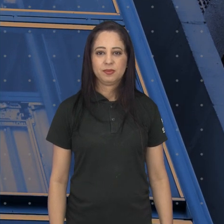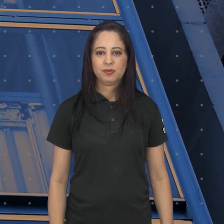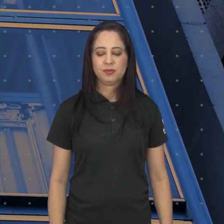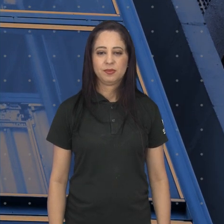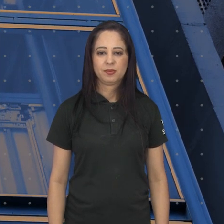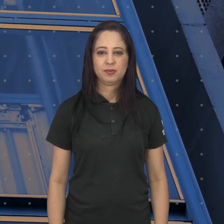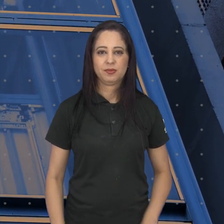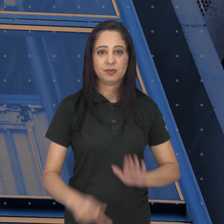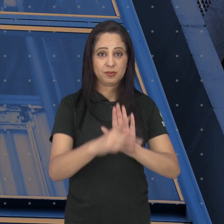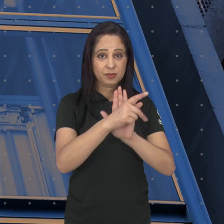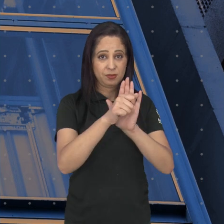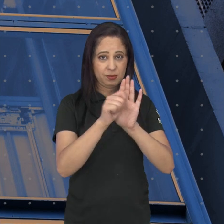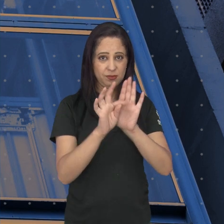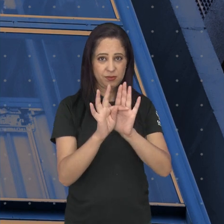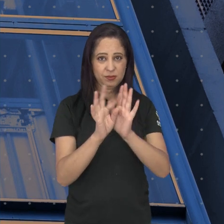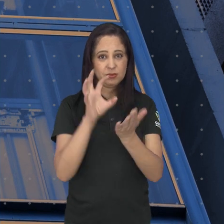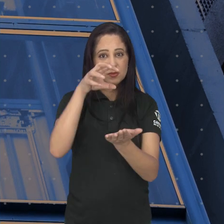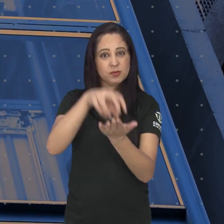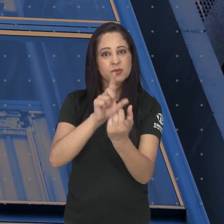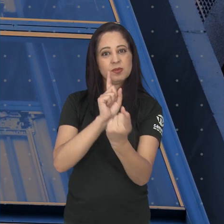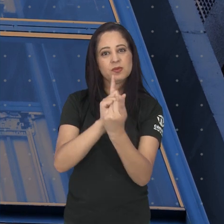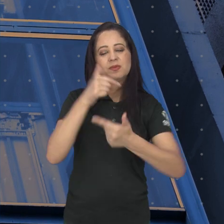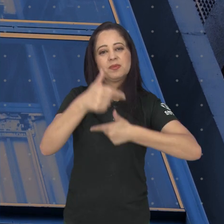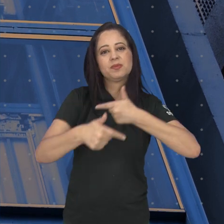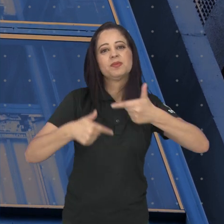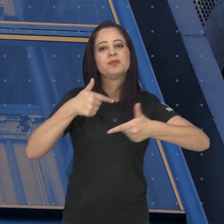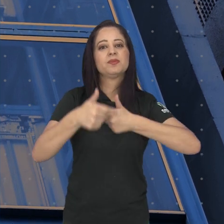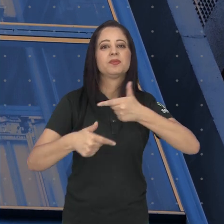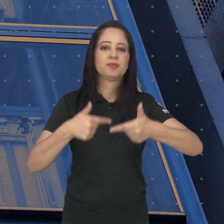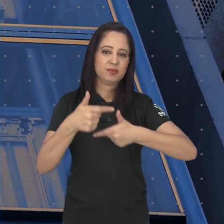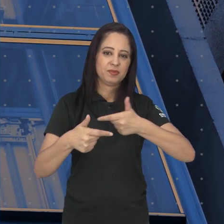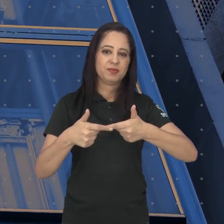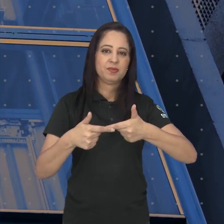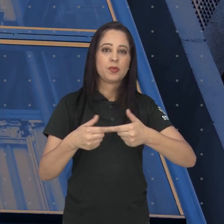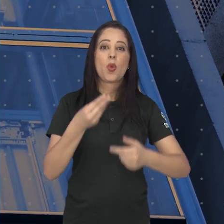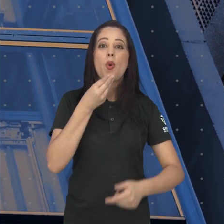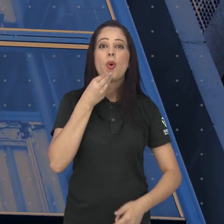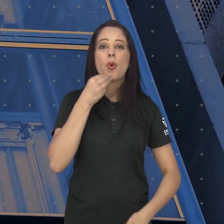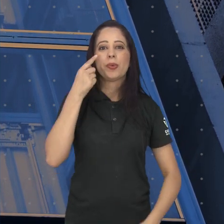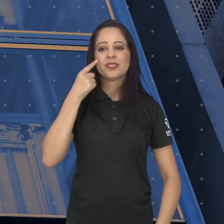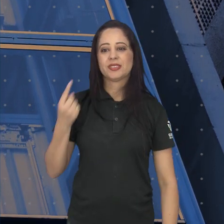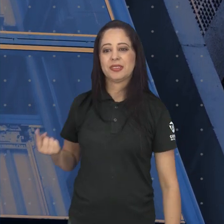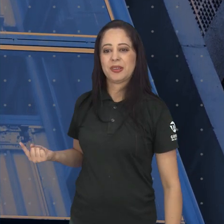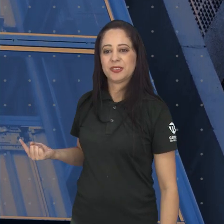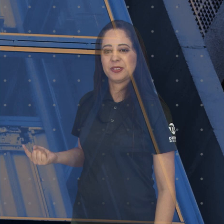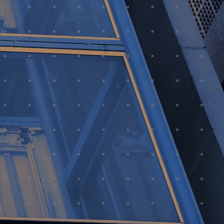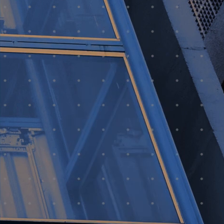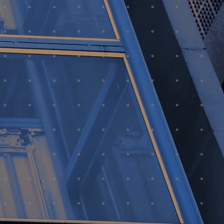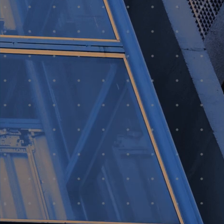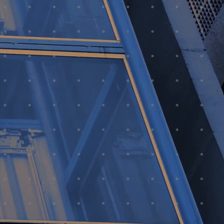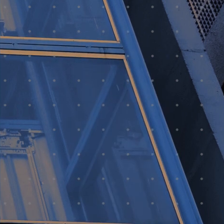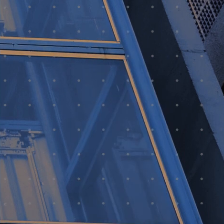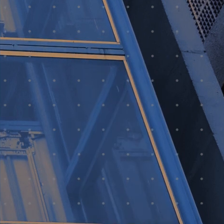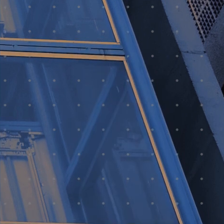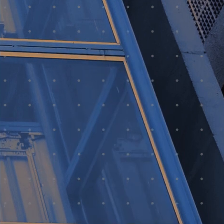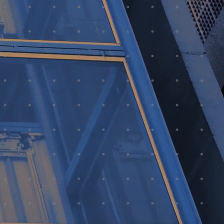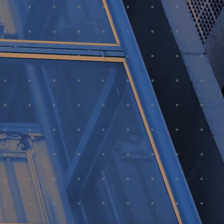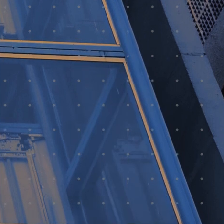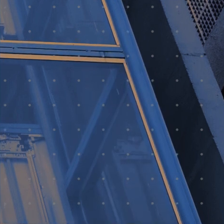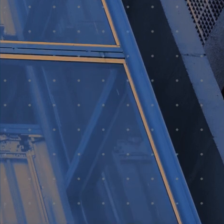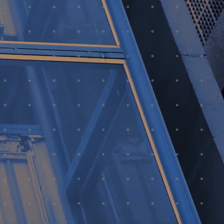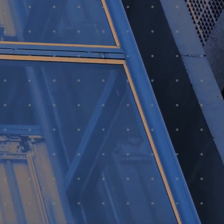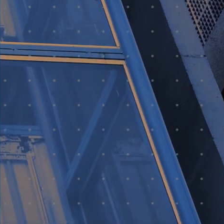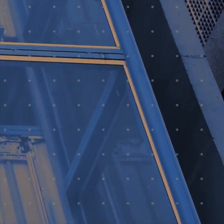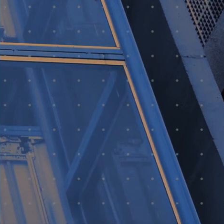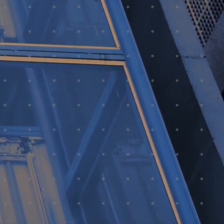O Pate Posto de Atendimento ao Trabalhador de São José dos Campos tem oportunidades de emprego para ajudante